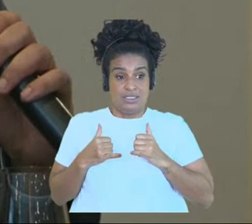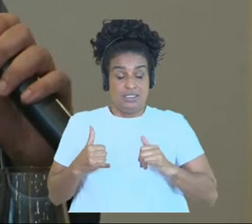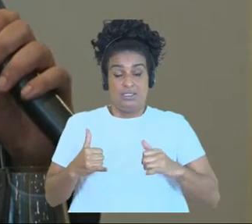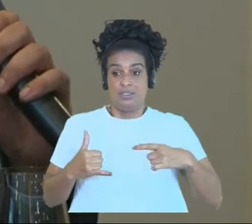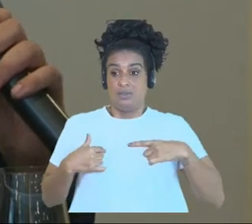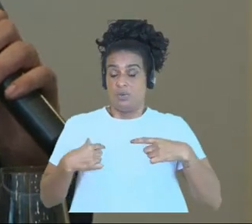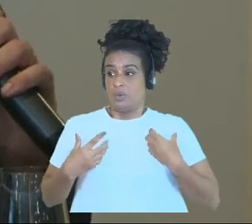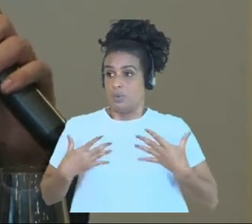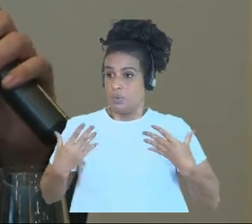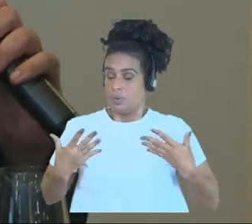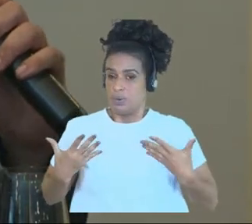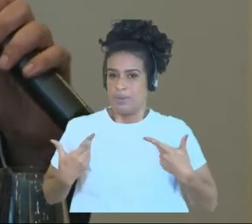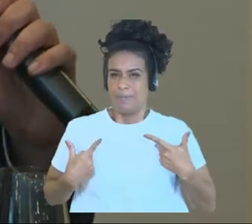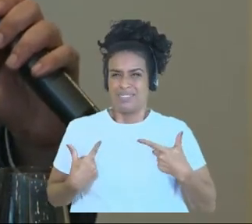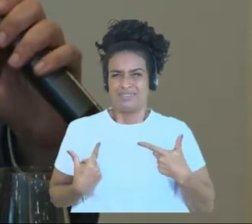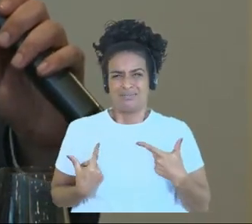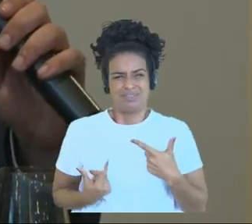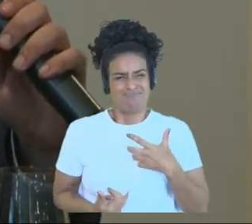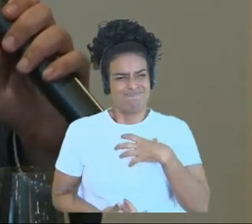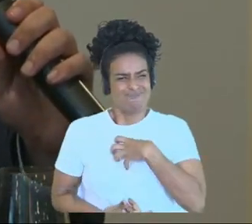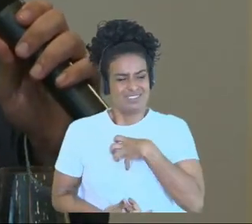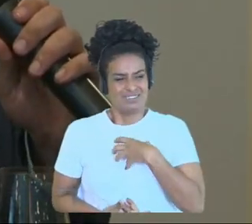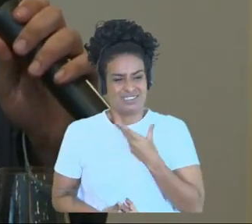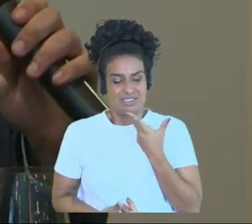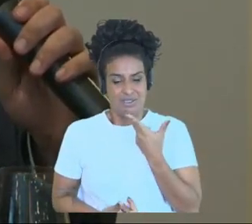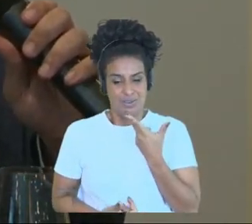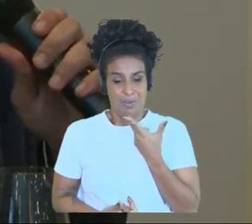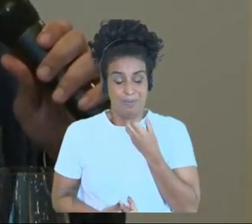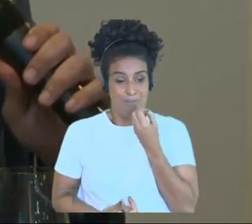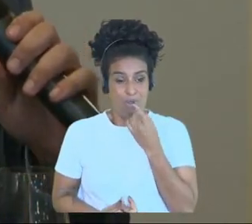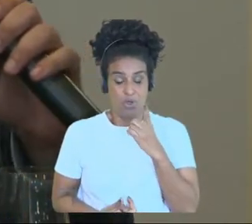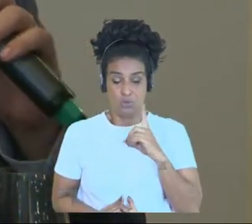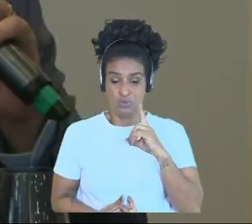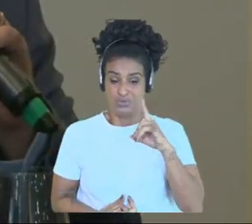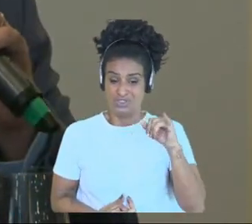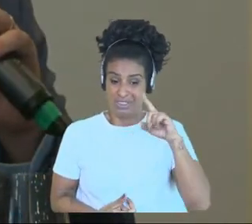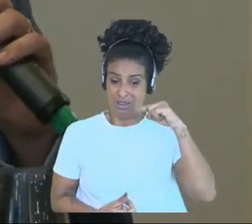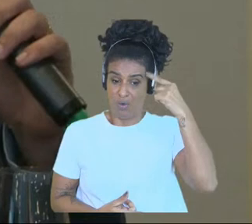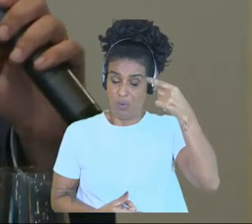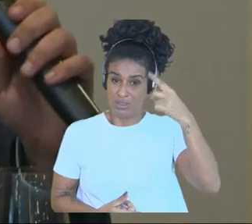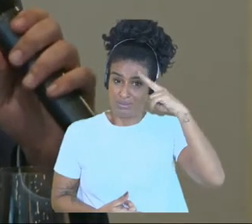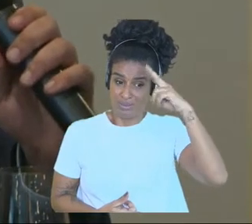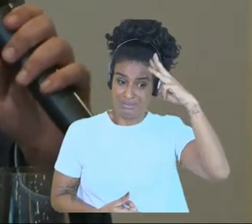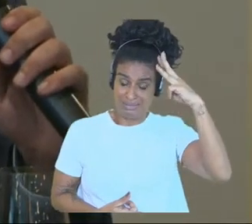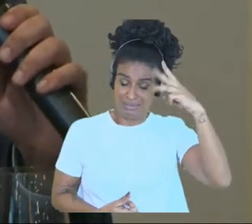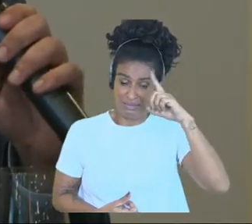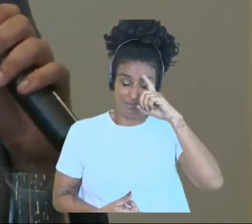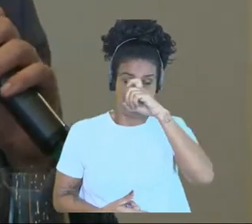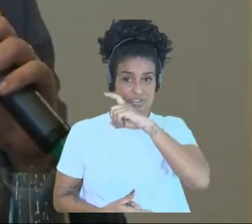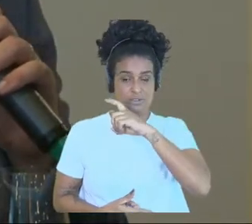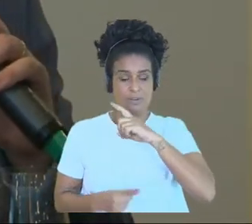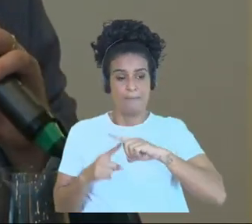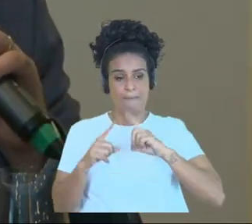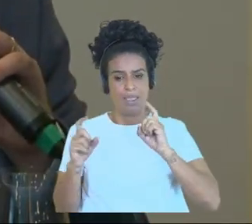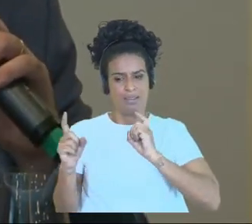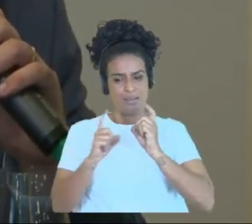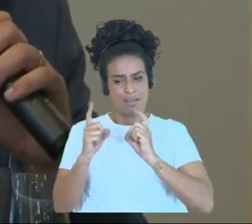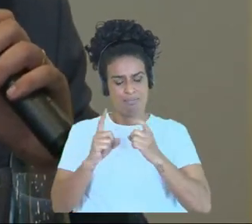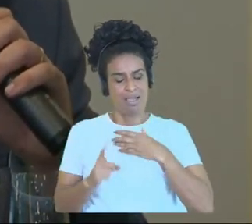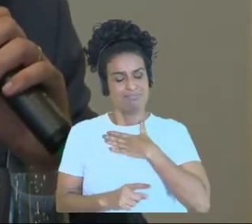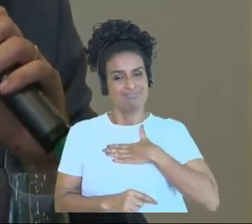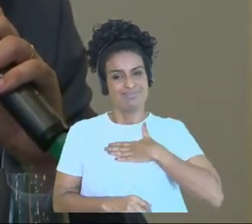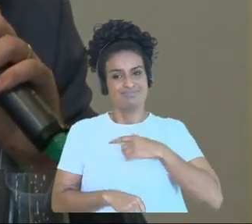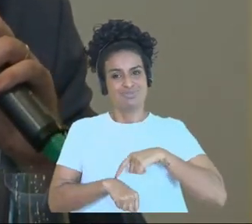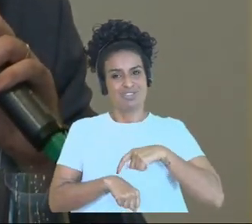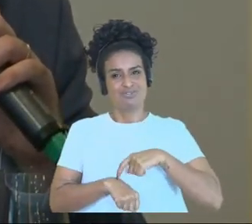lado, mas também com aquele gostinho amargo de pensar, bom, o dia seguinte vai ser difícil, o outro dia vai ser difícil e assim por diante. Mas um debate como esse me deixa muito